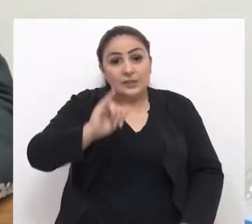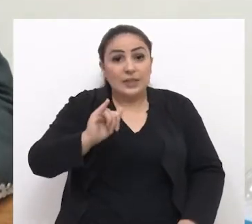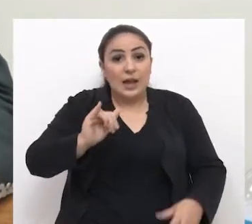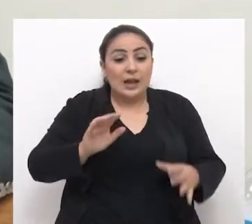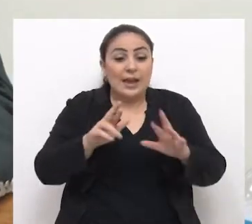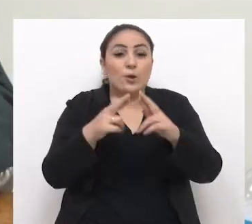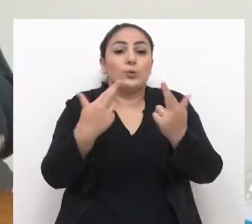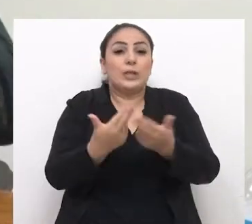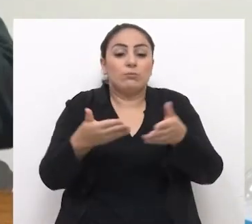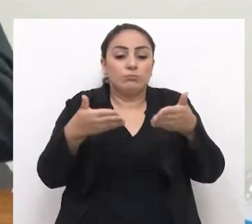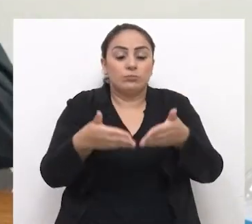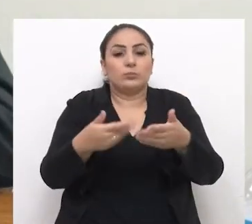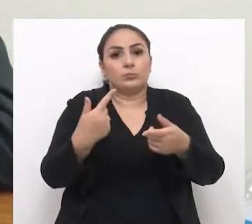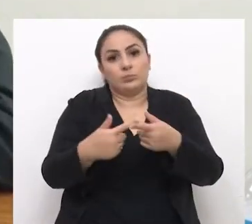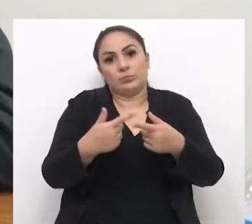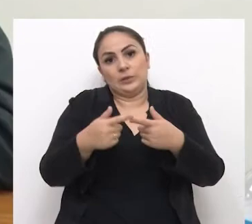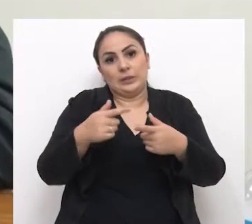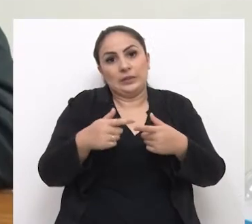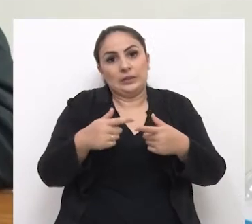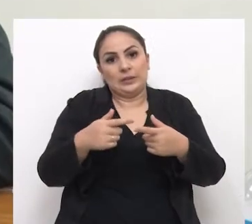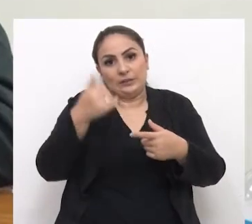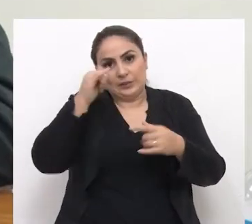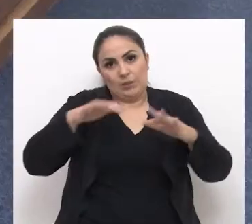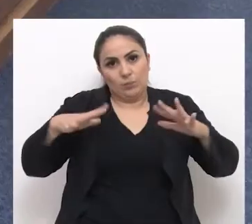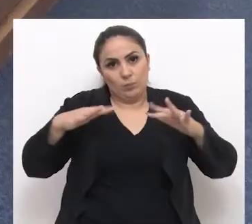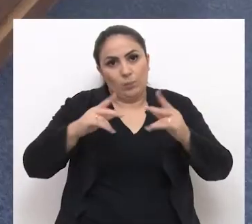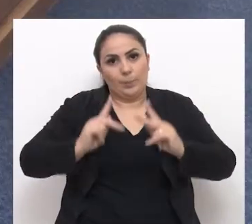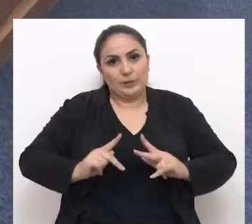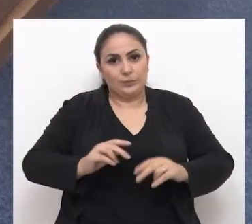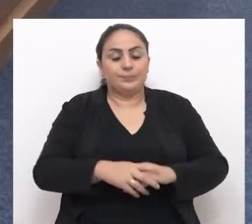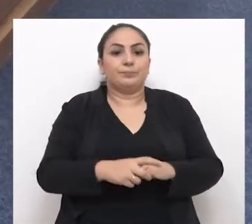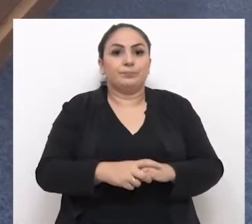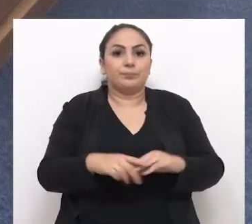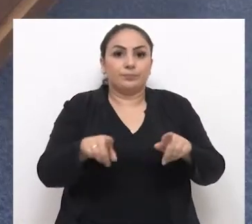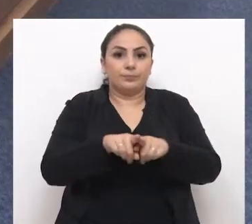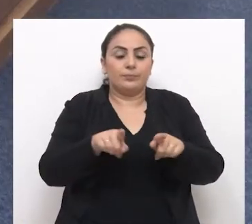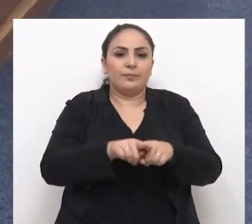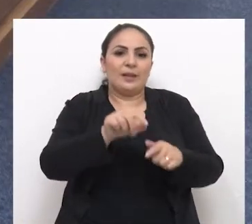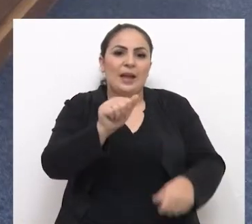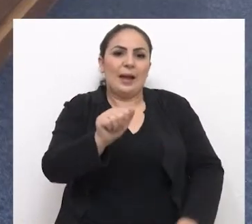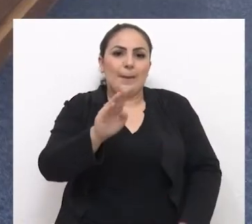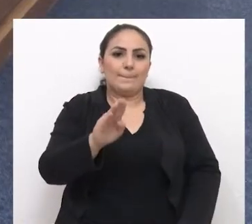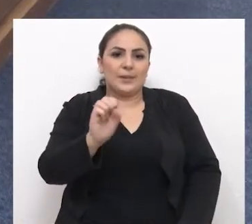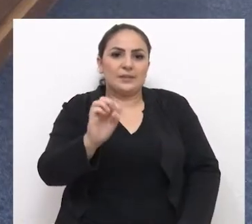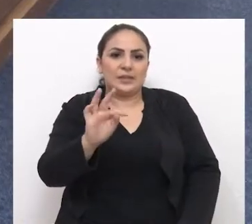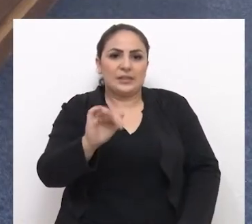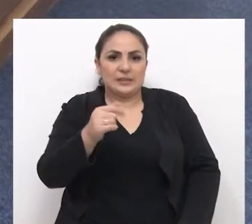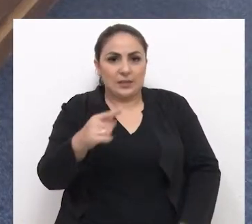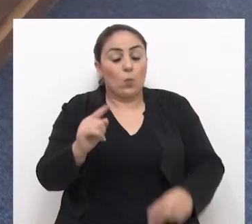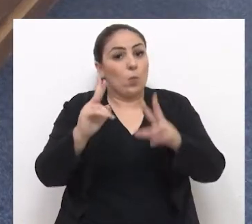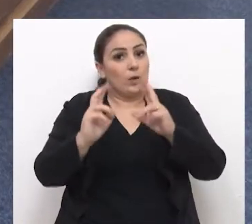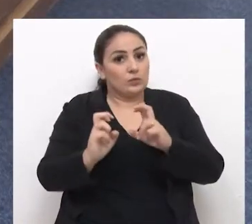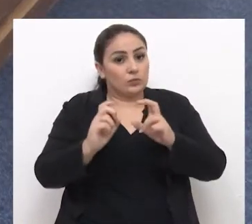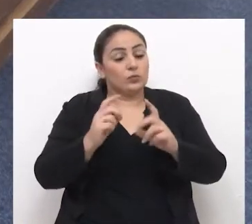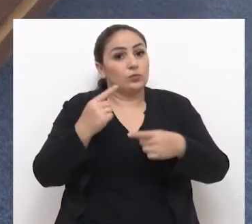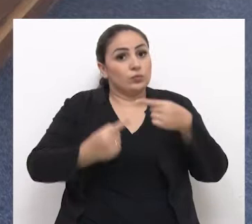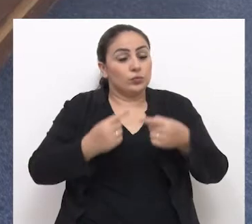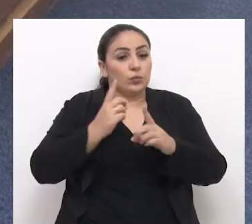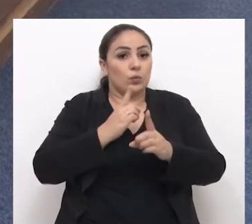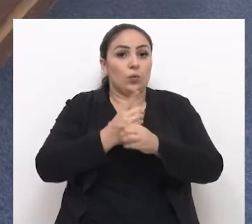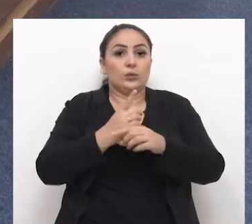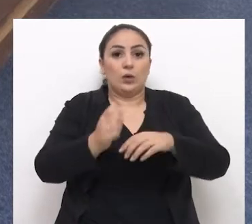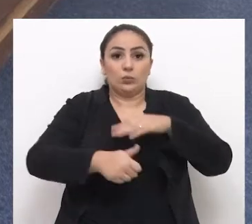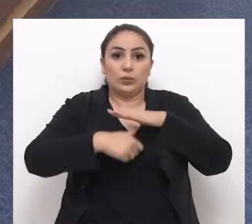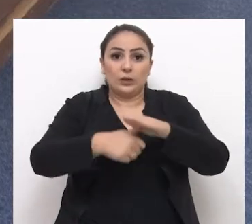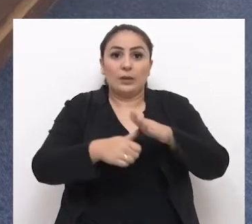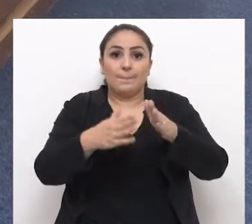termos comícios, justamente por essa questão sanitária. A abstenção também foi um assunto discutido durante o encontro.